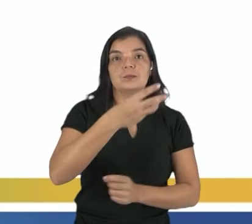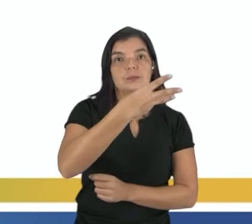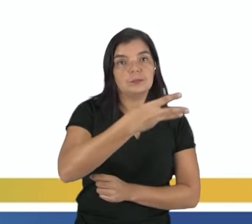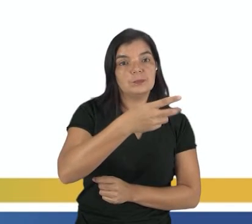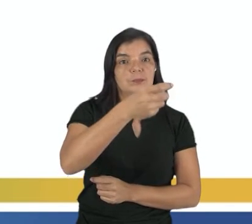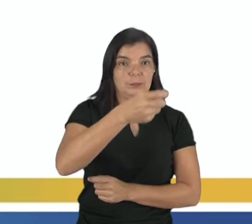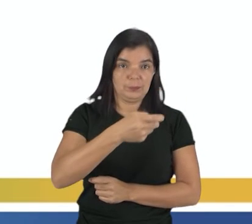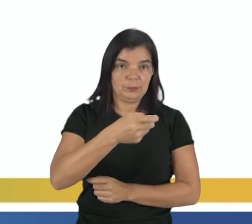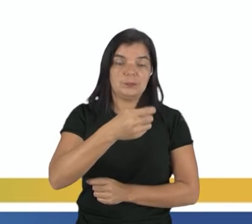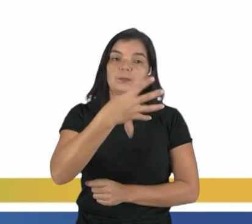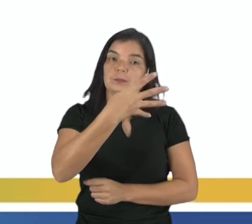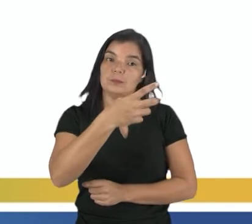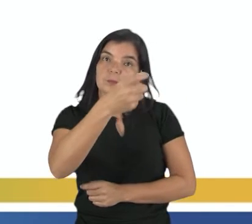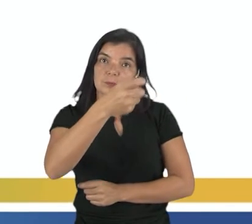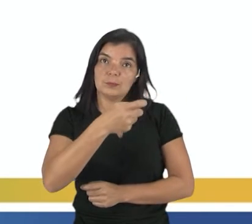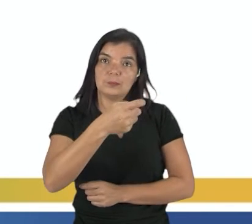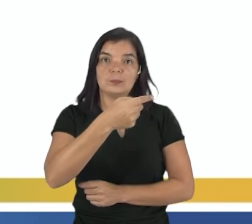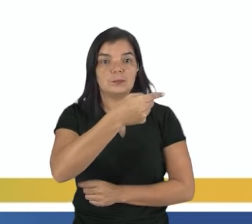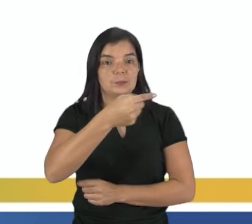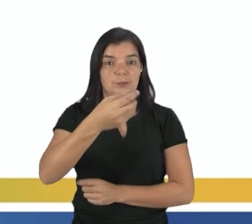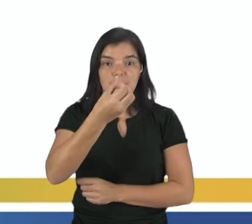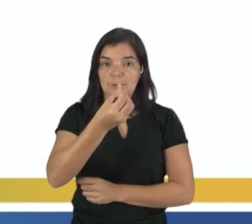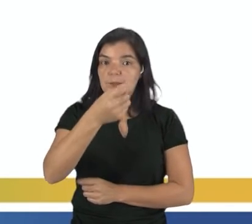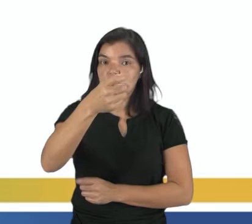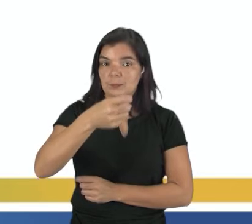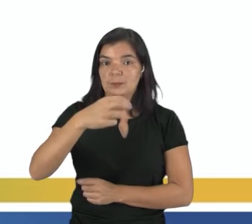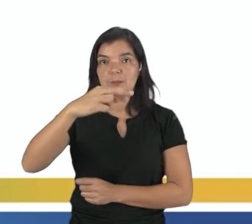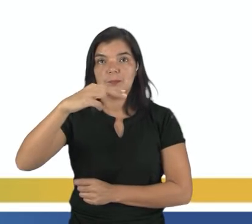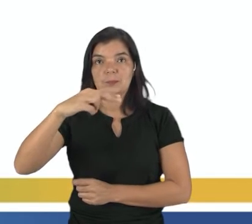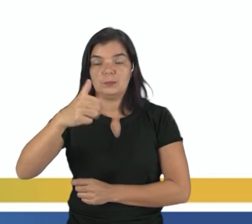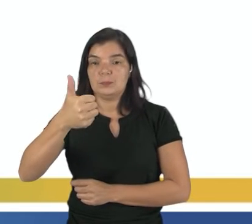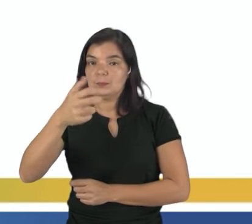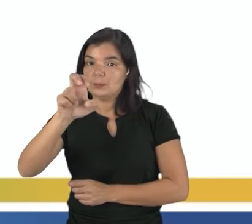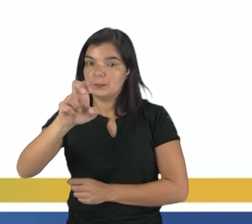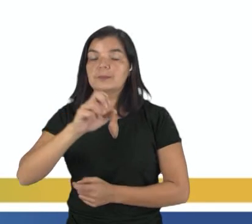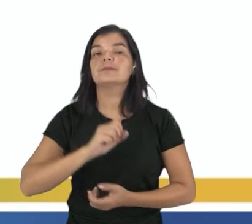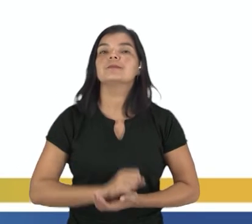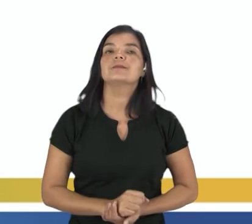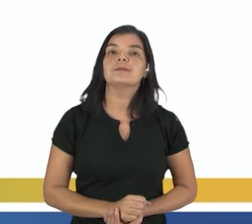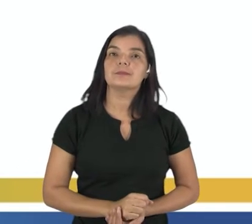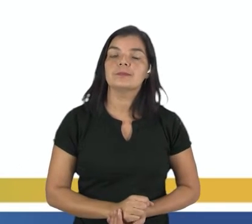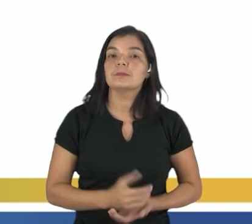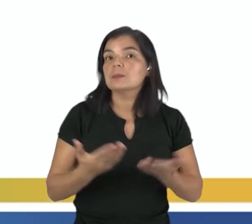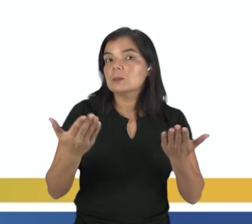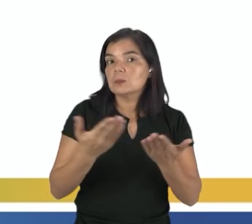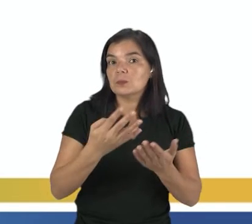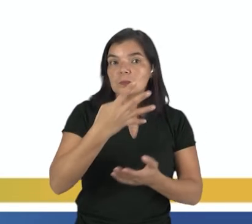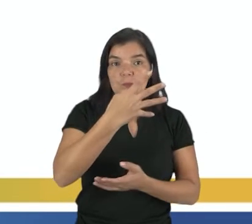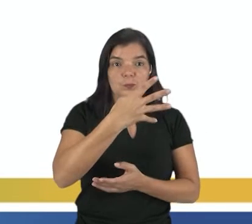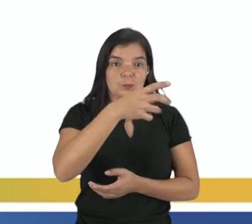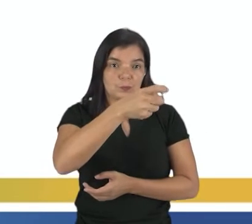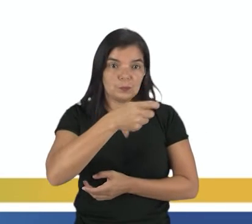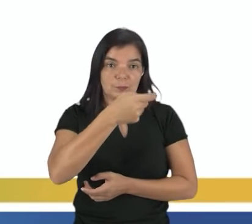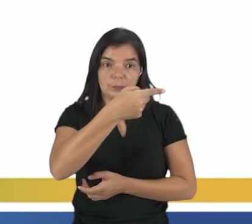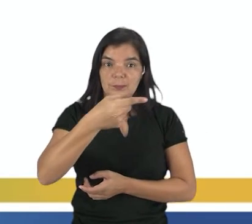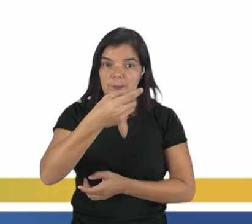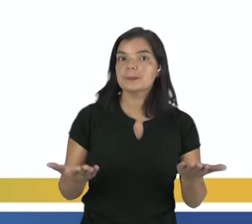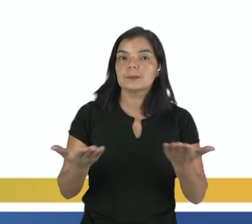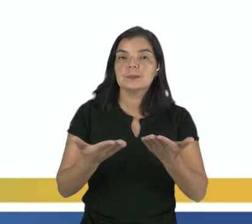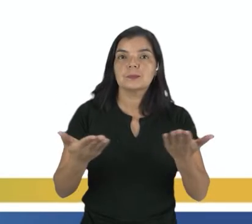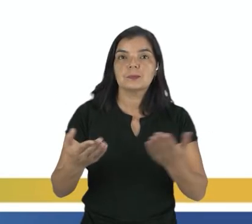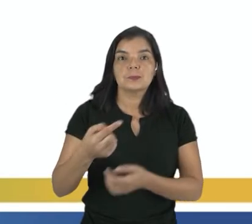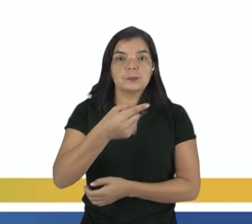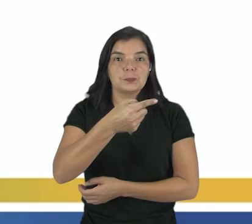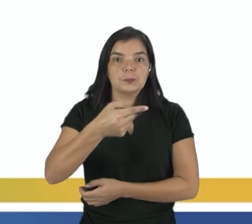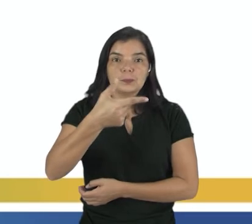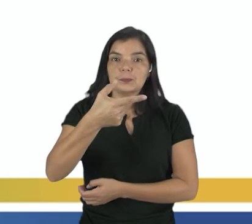3 x + x a 4 x - 6x = mais 55 15 agora 4x - 6 x da